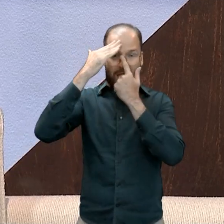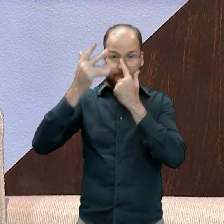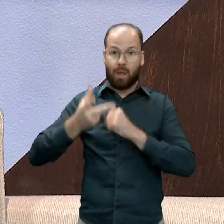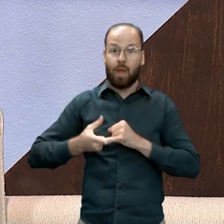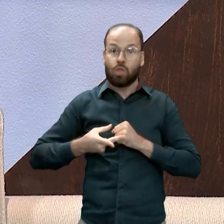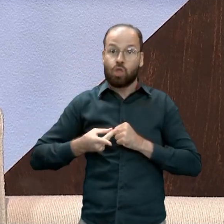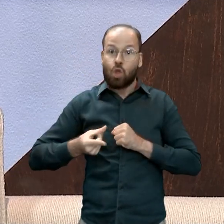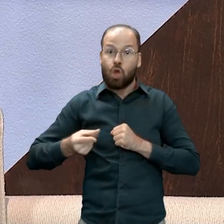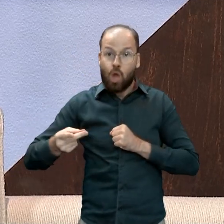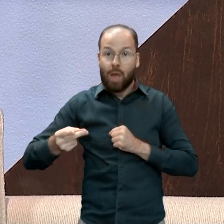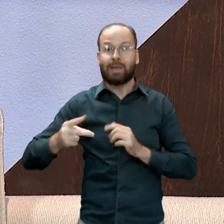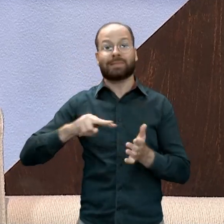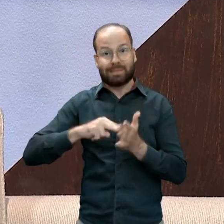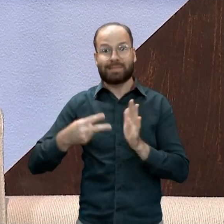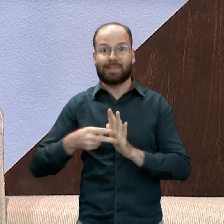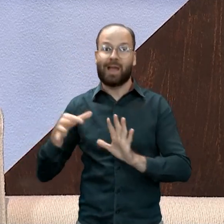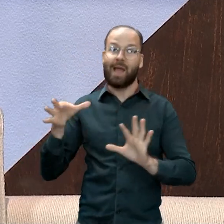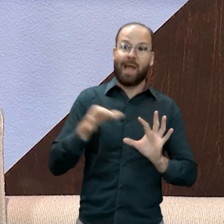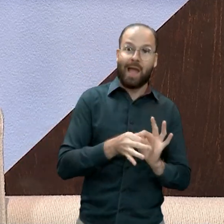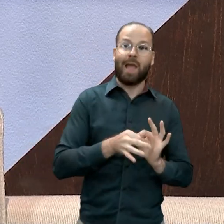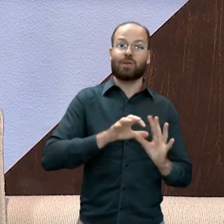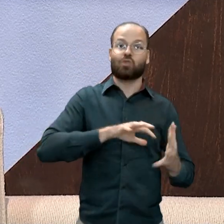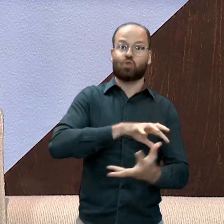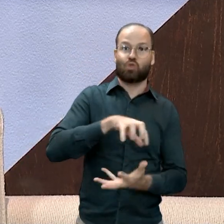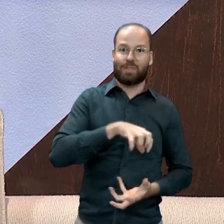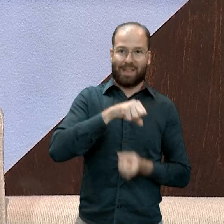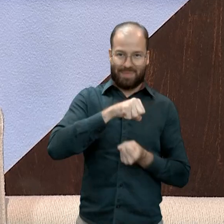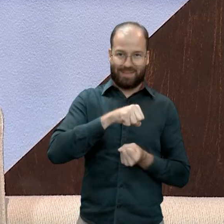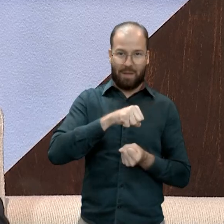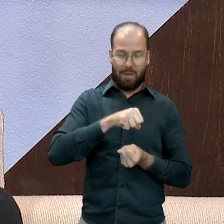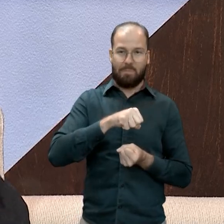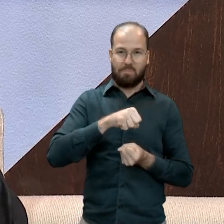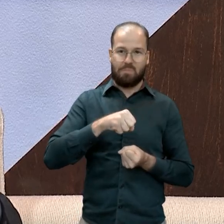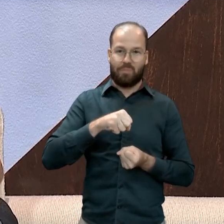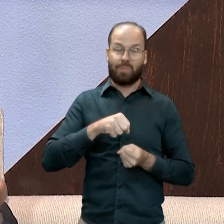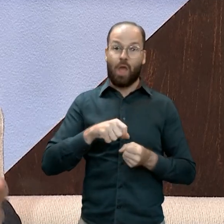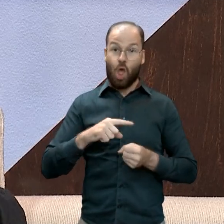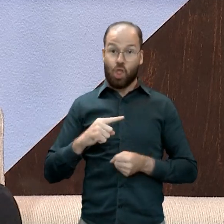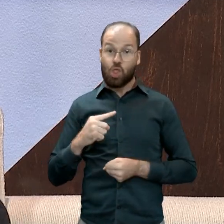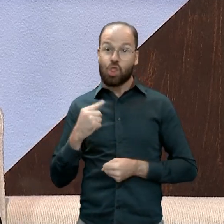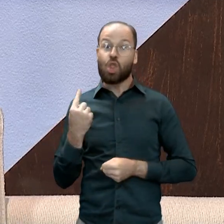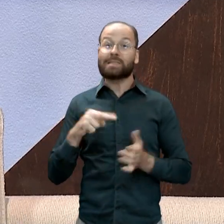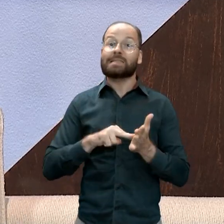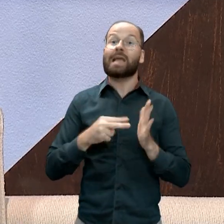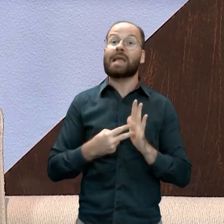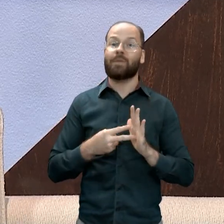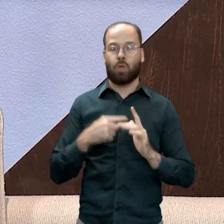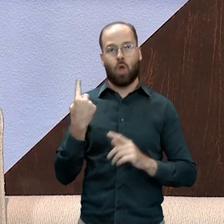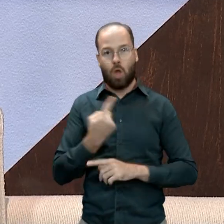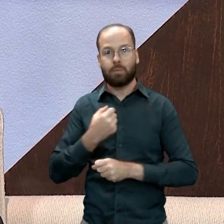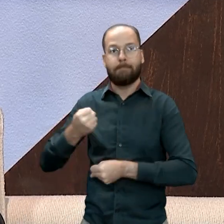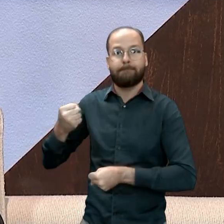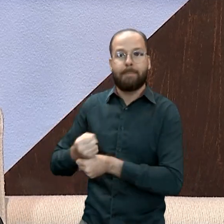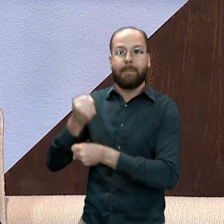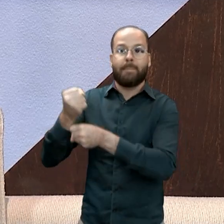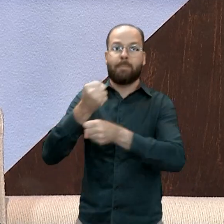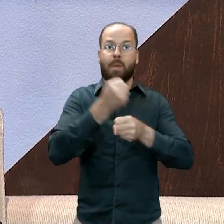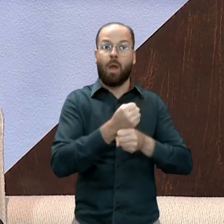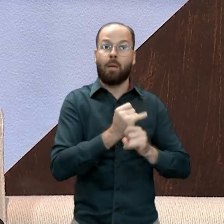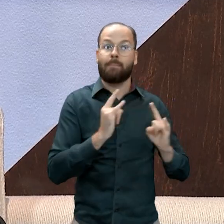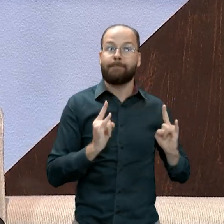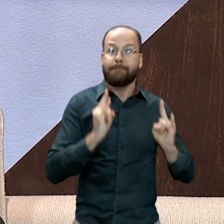da sustentabilidade. Então, a gente precisa produzir construções, edifícios, obras de arte